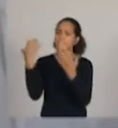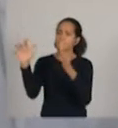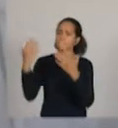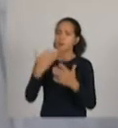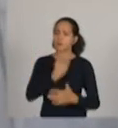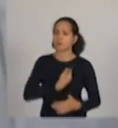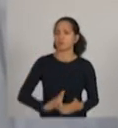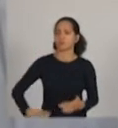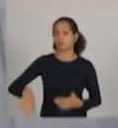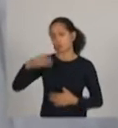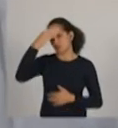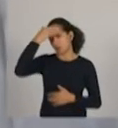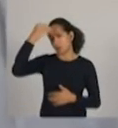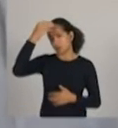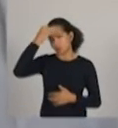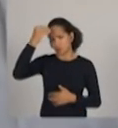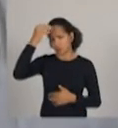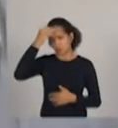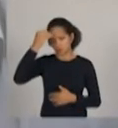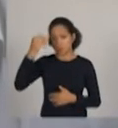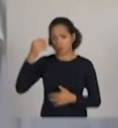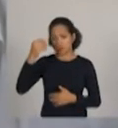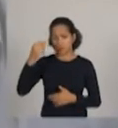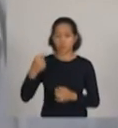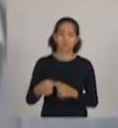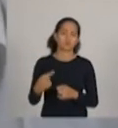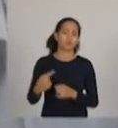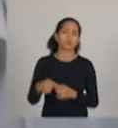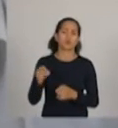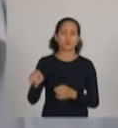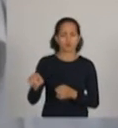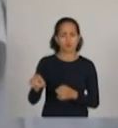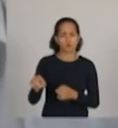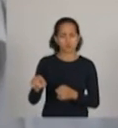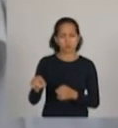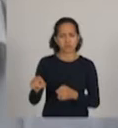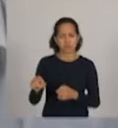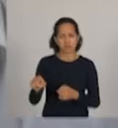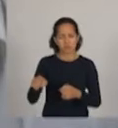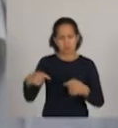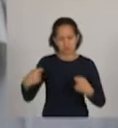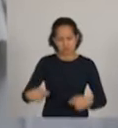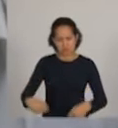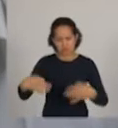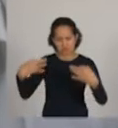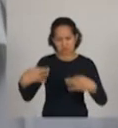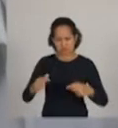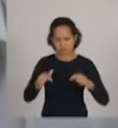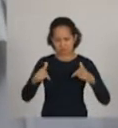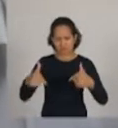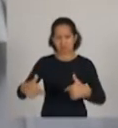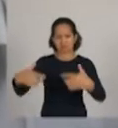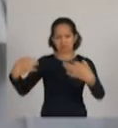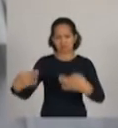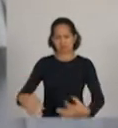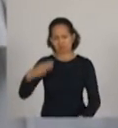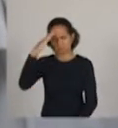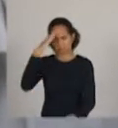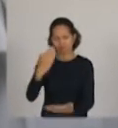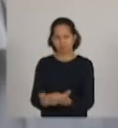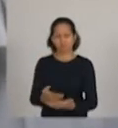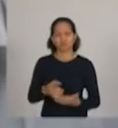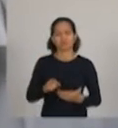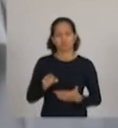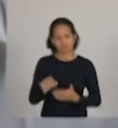ao governador Renato Casagrande por de fato honrar o Estado do Espírito Santo e poder acreditar que nós temos condições de